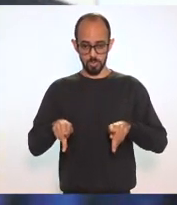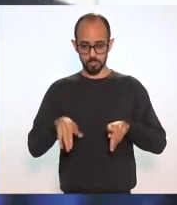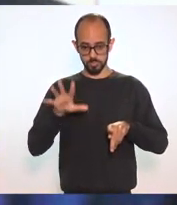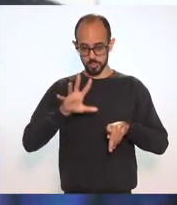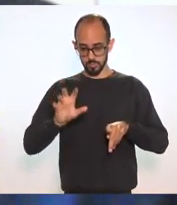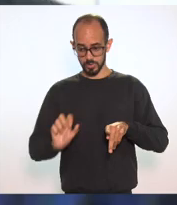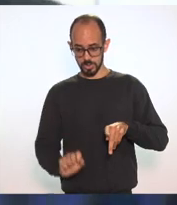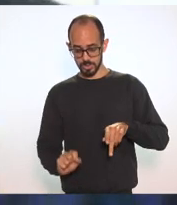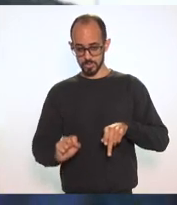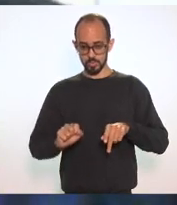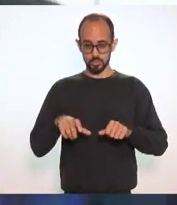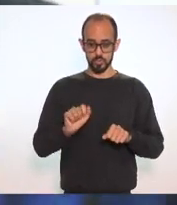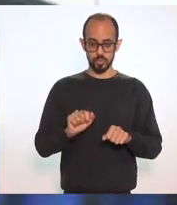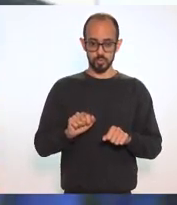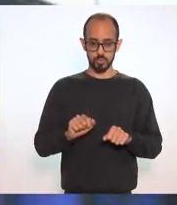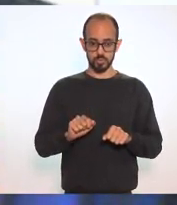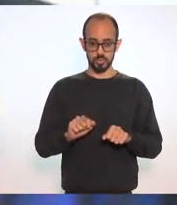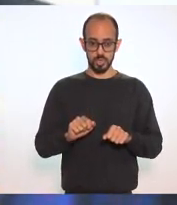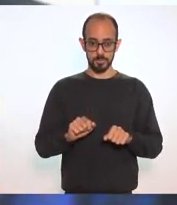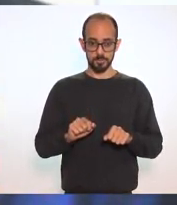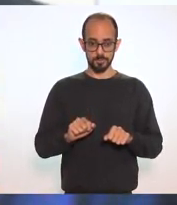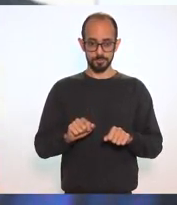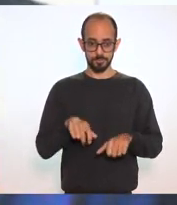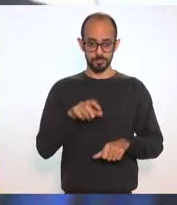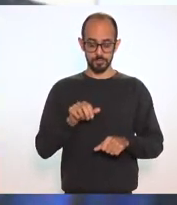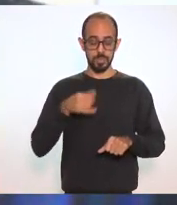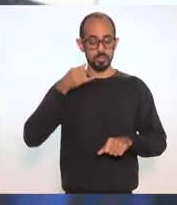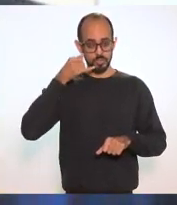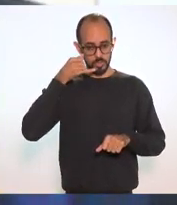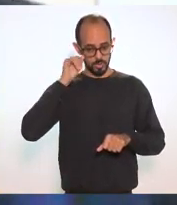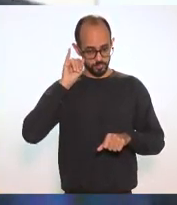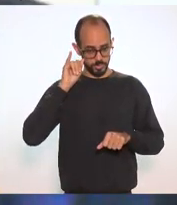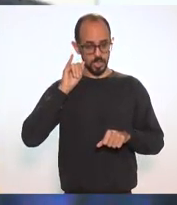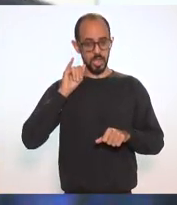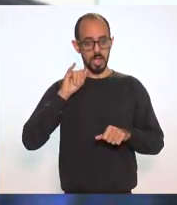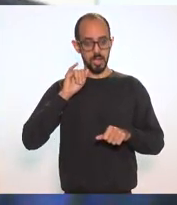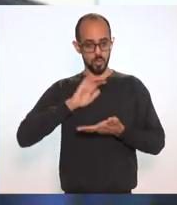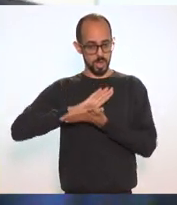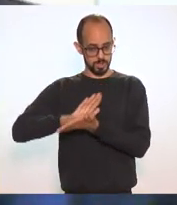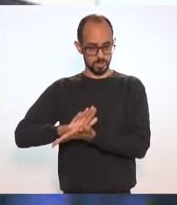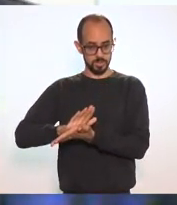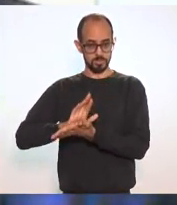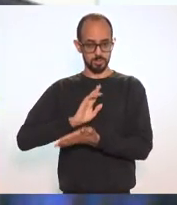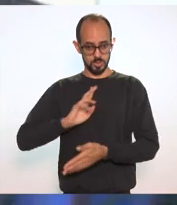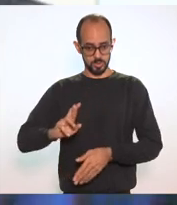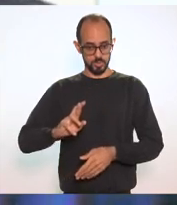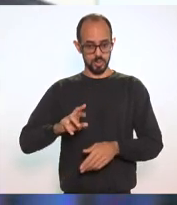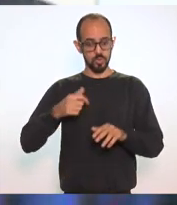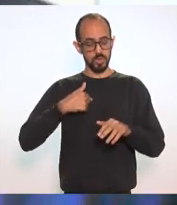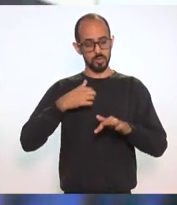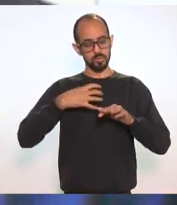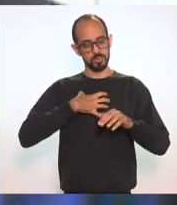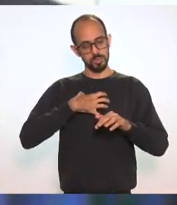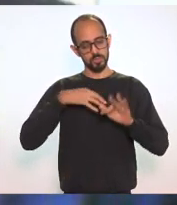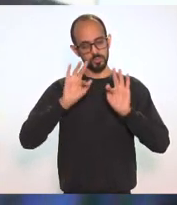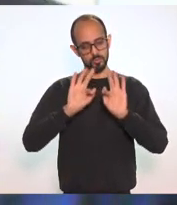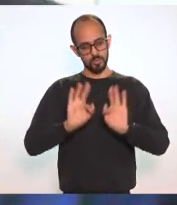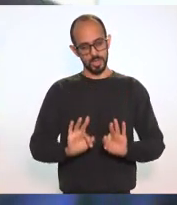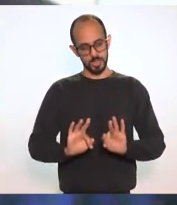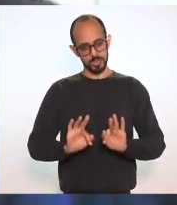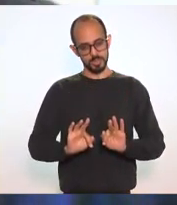Africana. Atuamos muito, né, no combate ao racismo religioso e fico feliz que a gente continue tendo cada vez